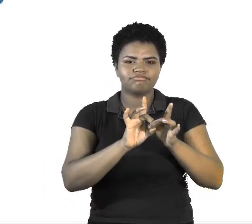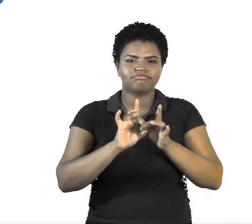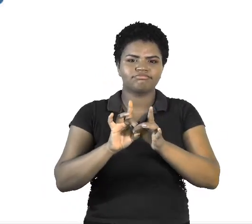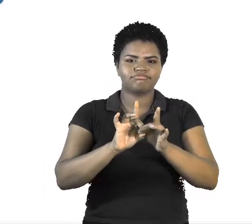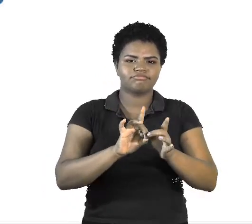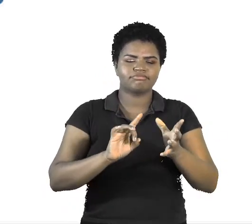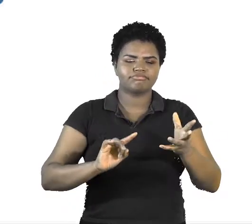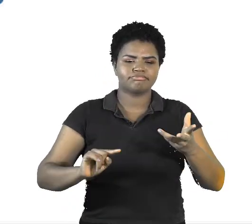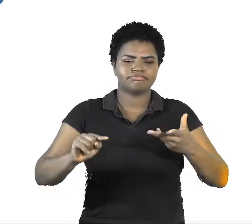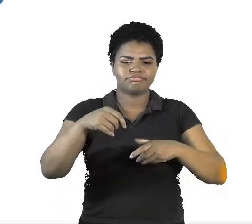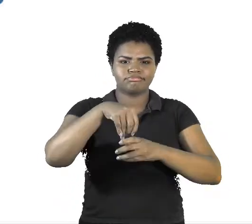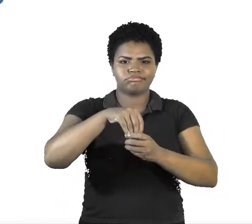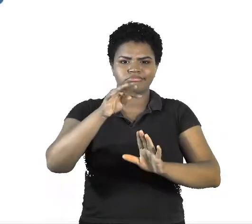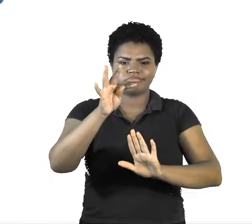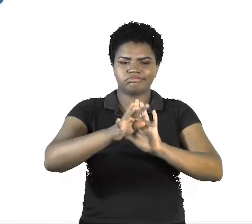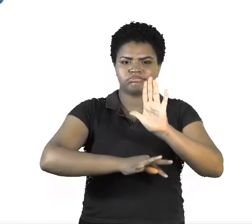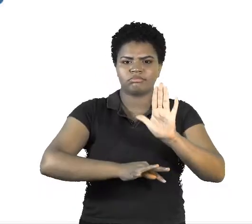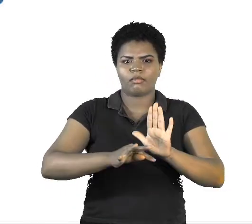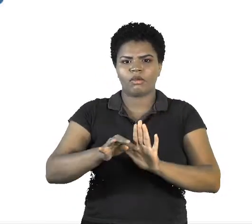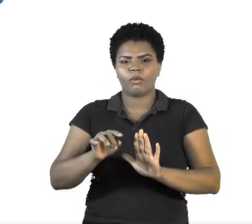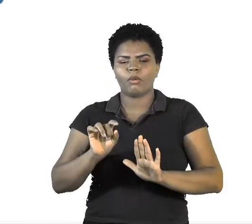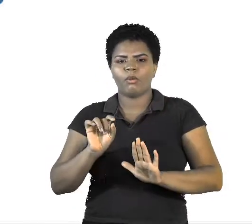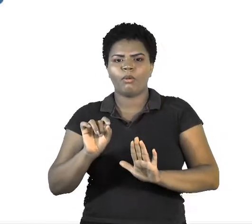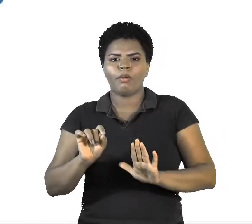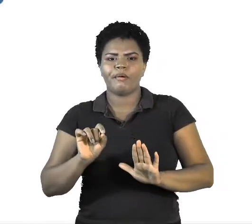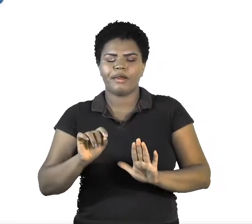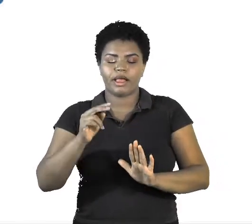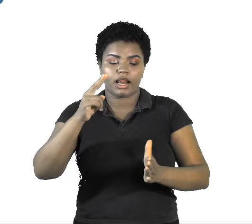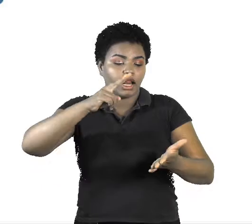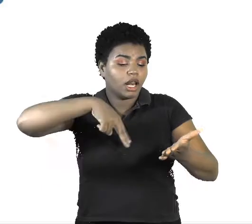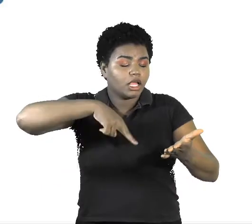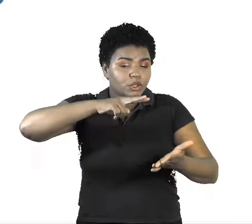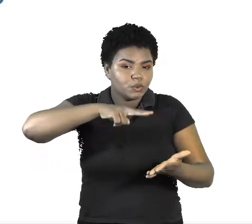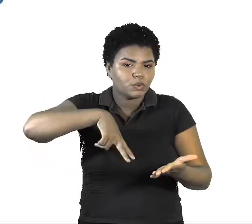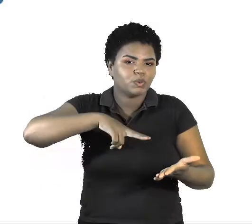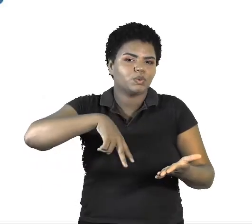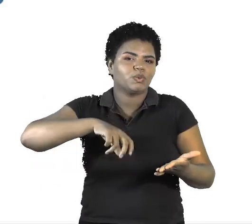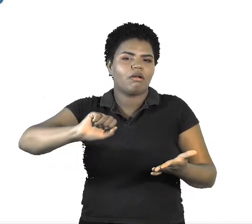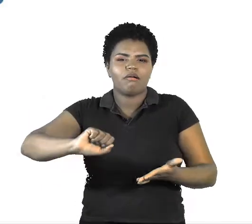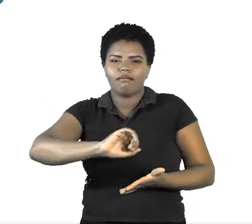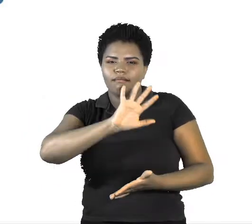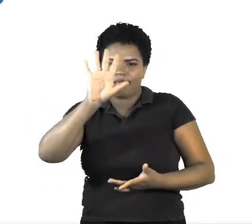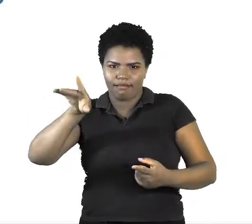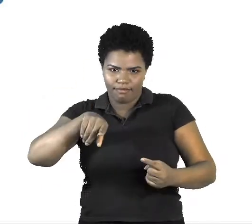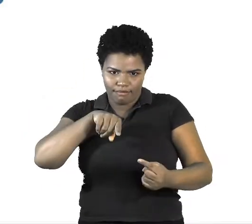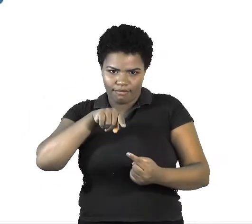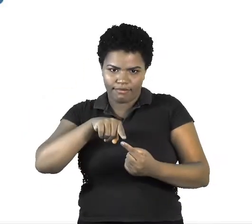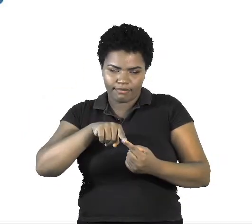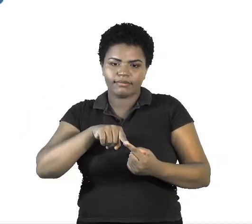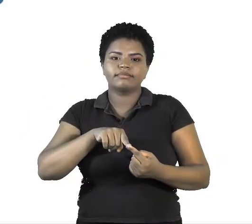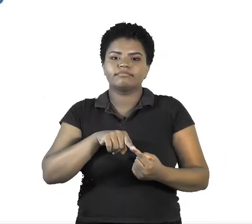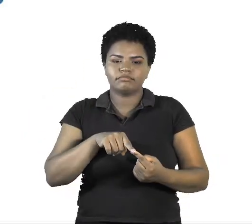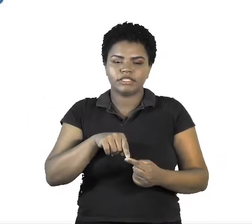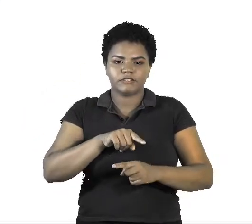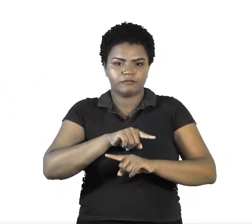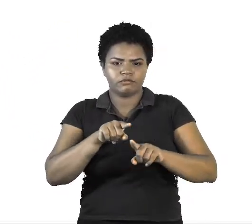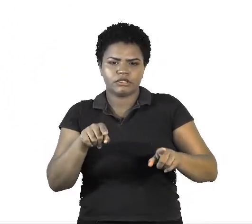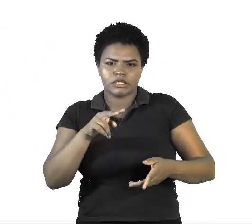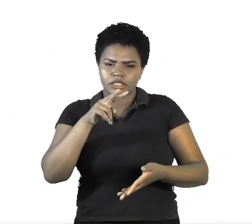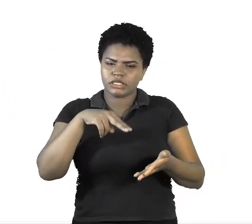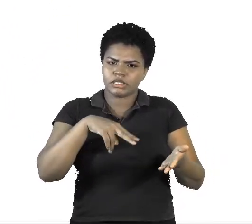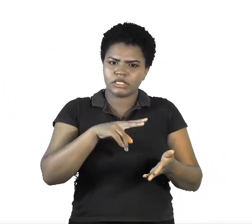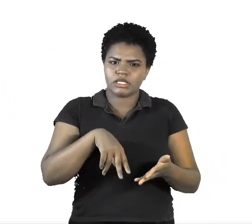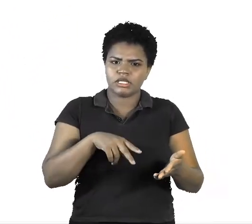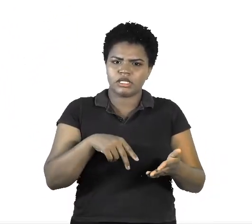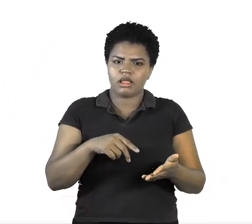do texto, para que a leitura do texto ela seja de forma mais clara e objetiva. Quando você vai ler, a